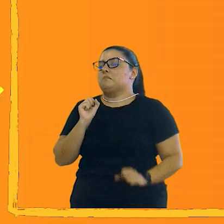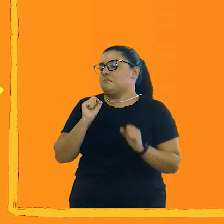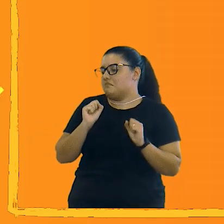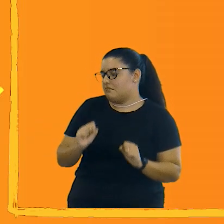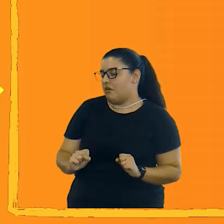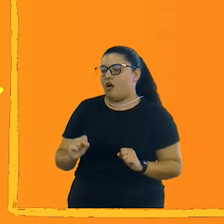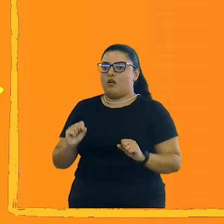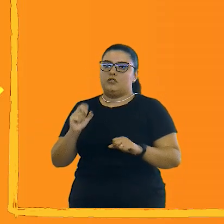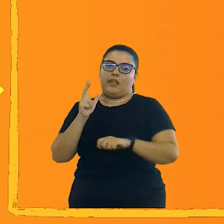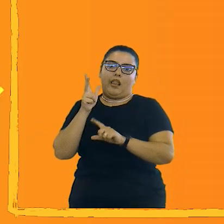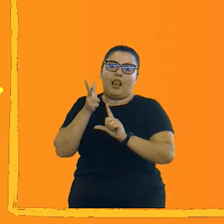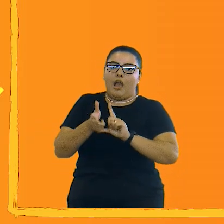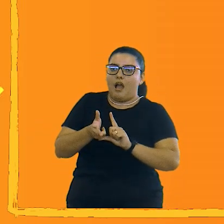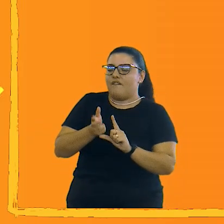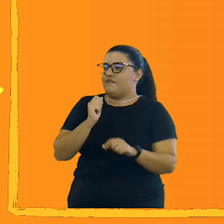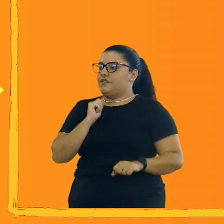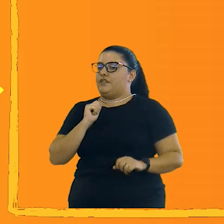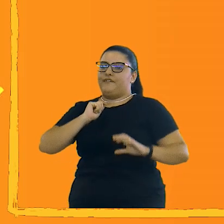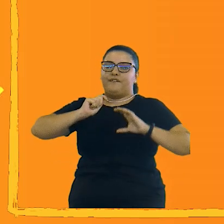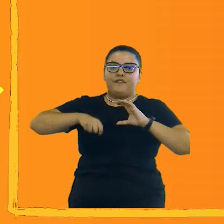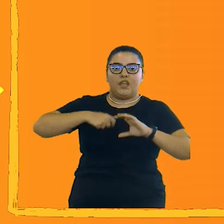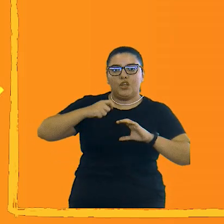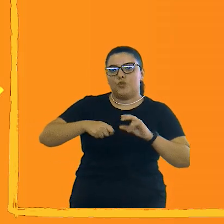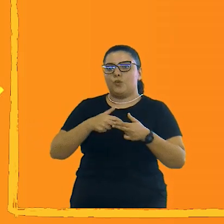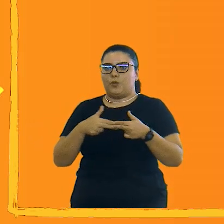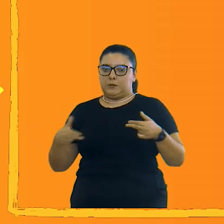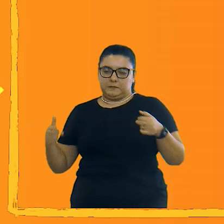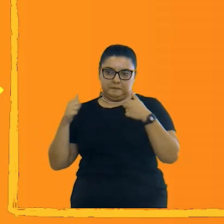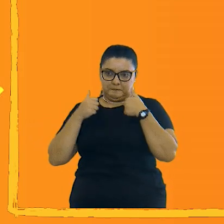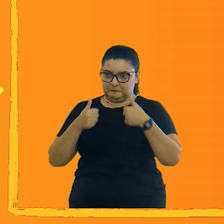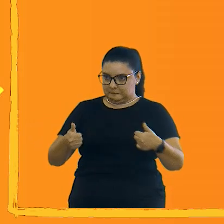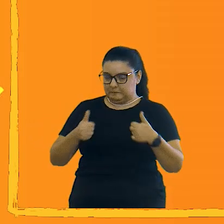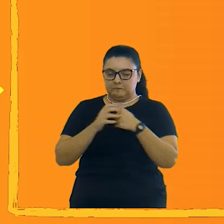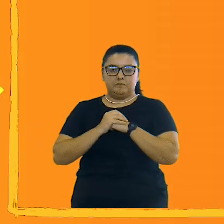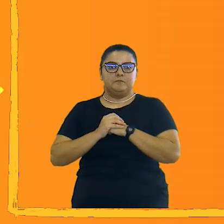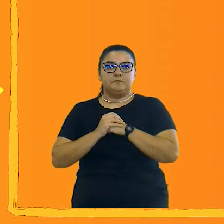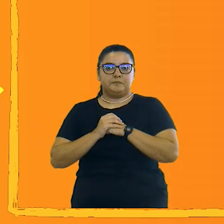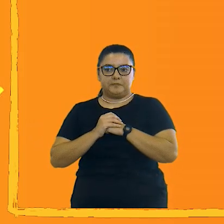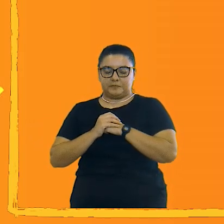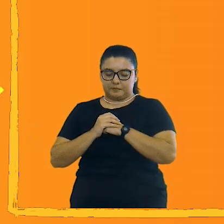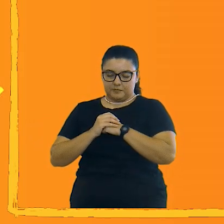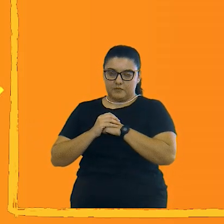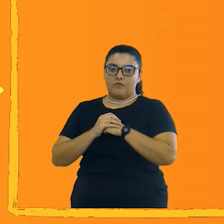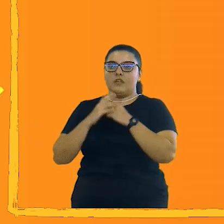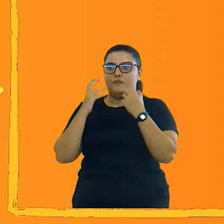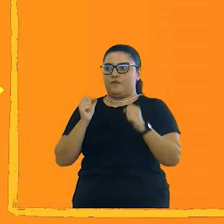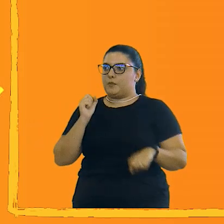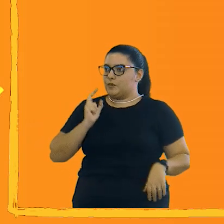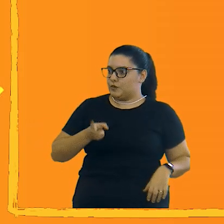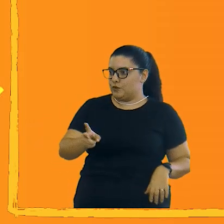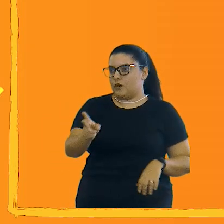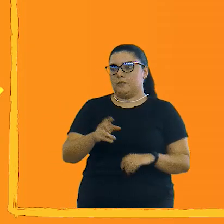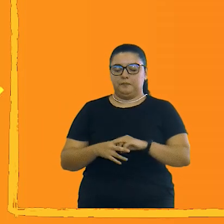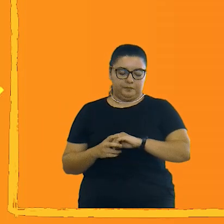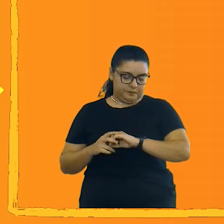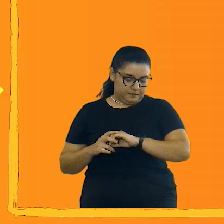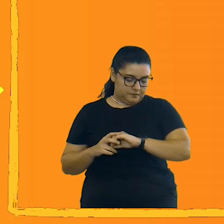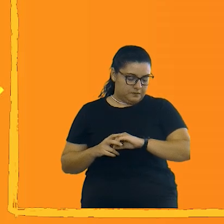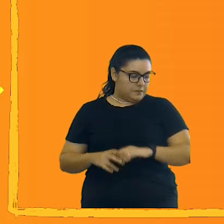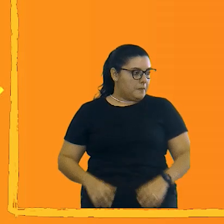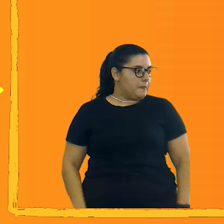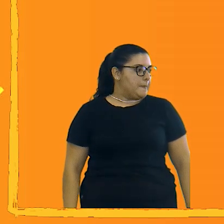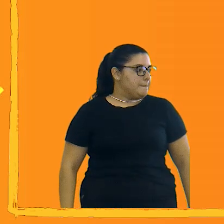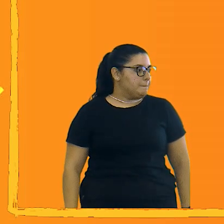faz as nossas lives os nossos vídeos etc beleza tranquilo vamos seguir Olha lá